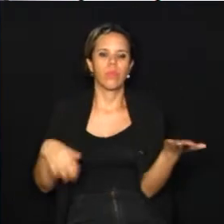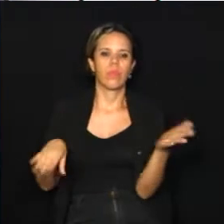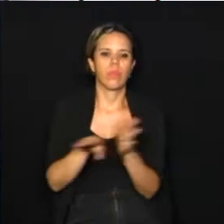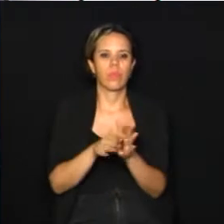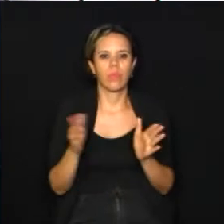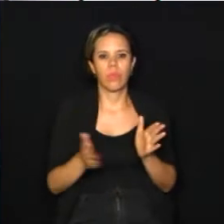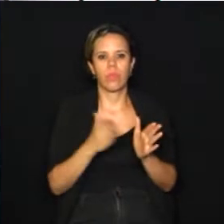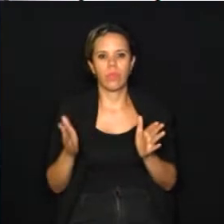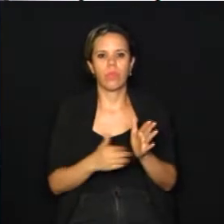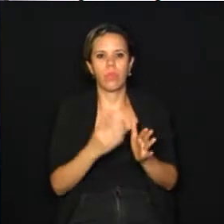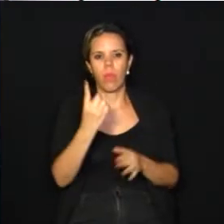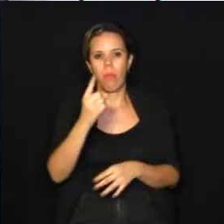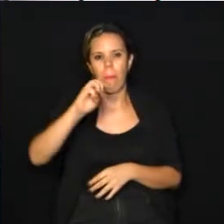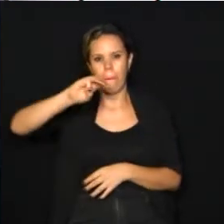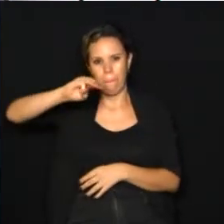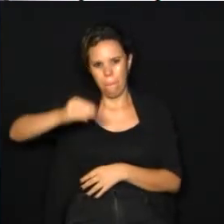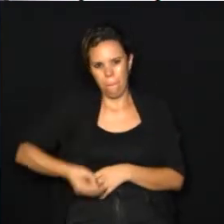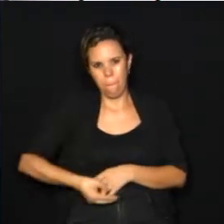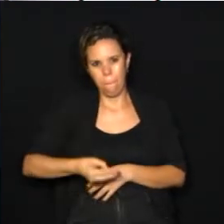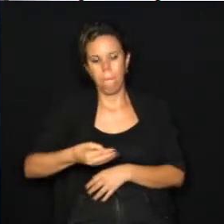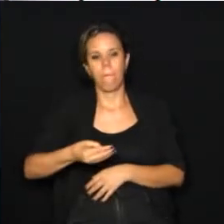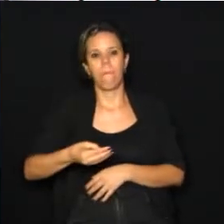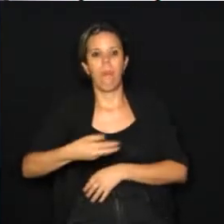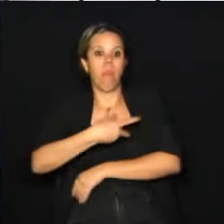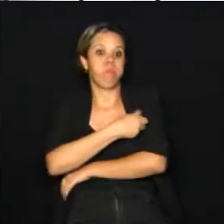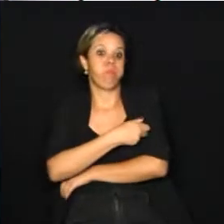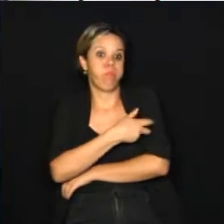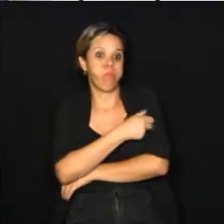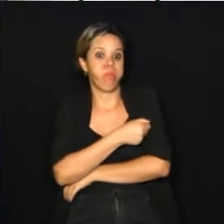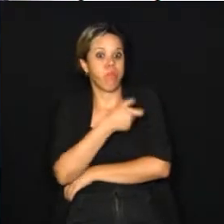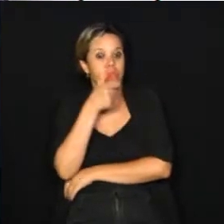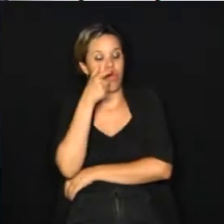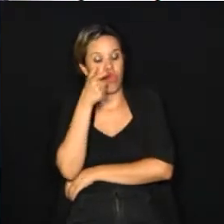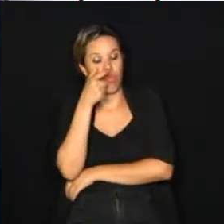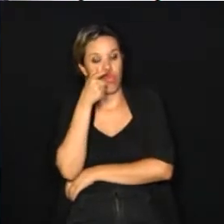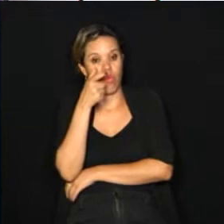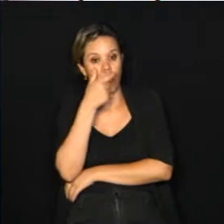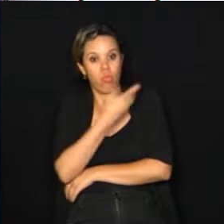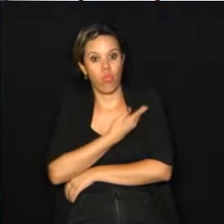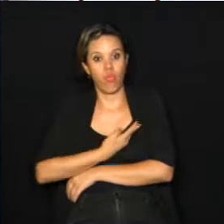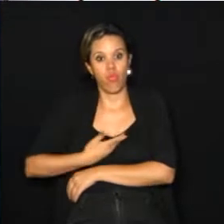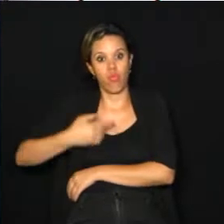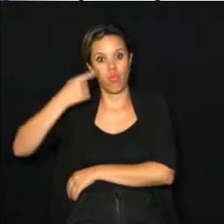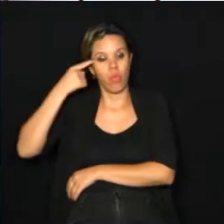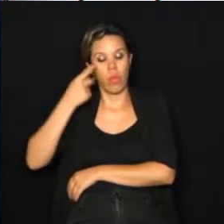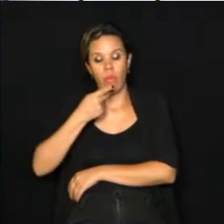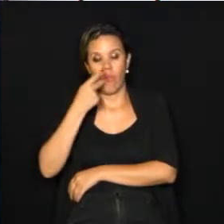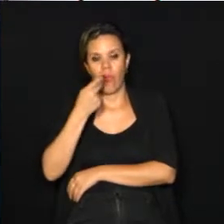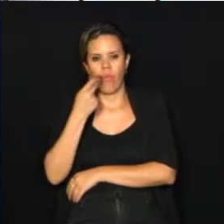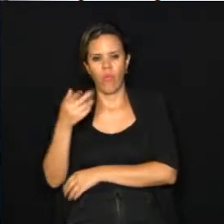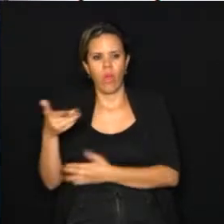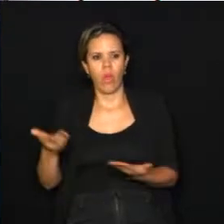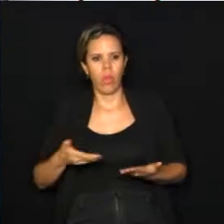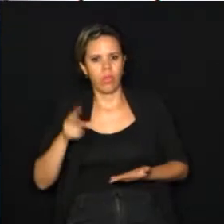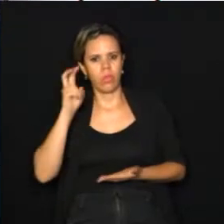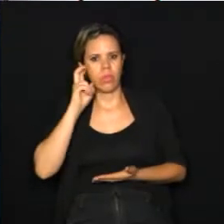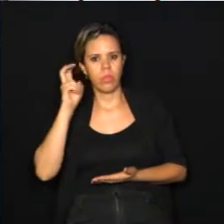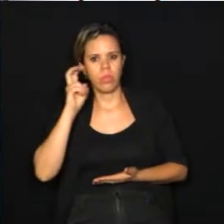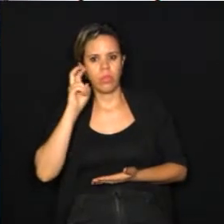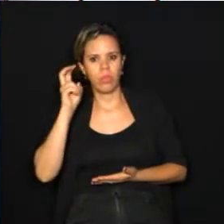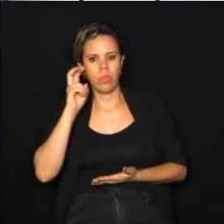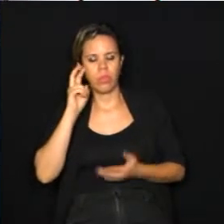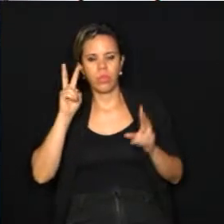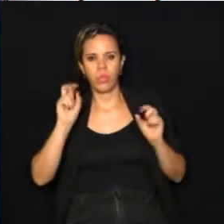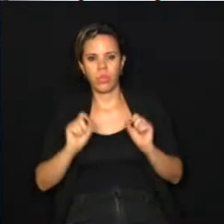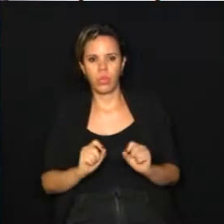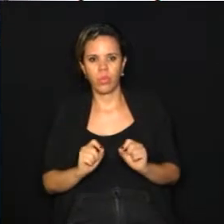produção de 1 milhão de doses. Vamos aí ver o que o governador disse em coletiva nesta quinta-feira a